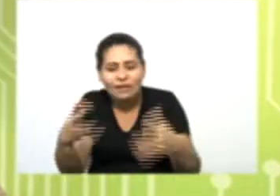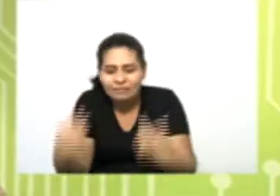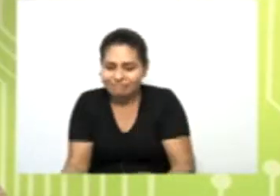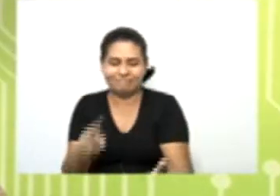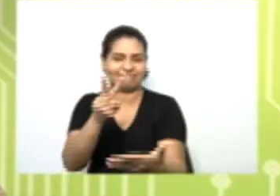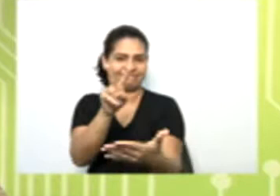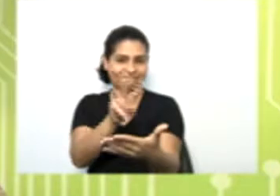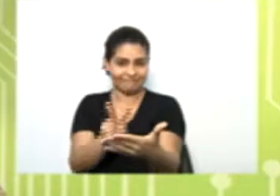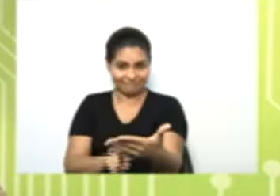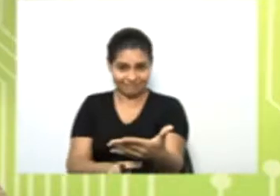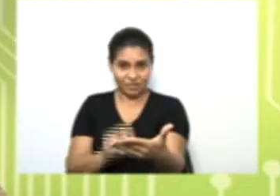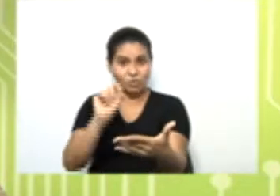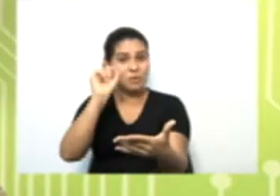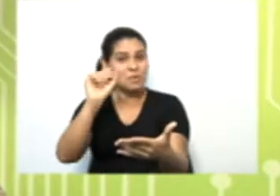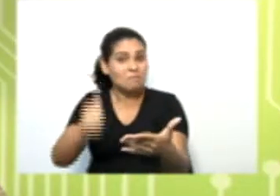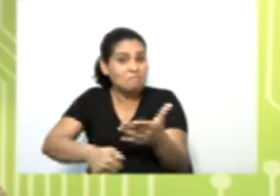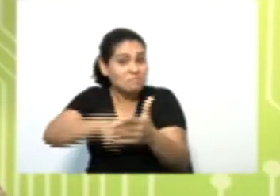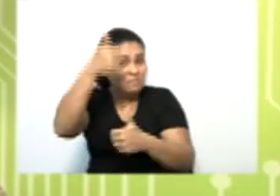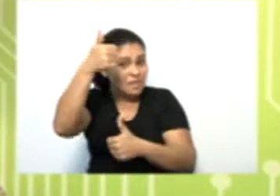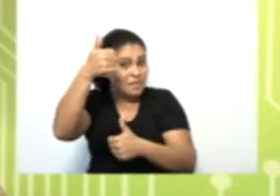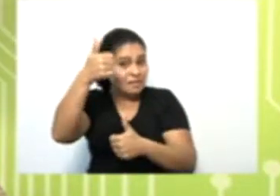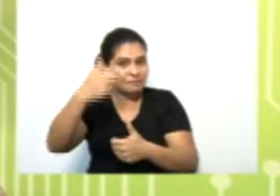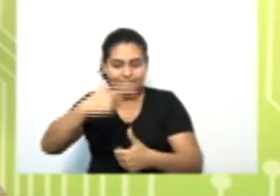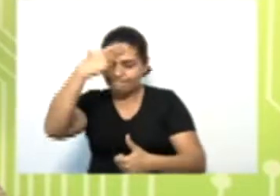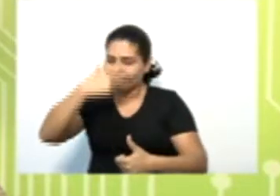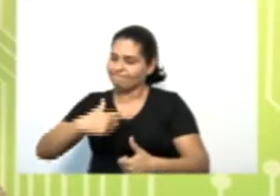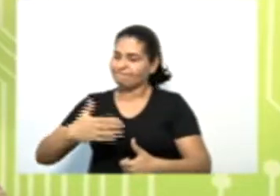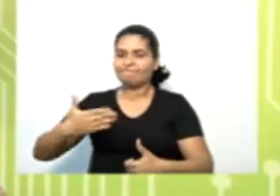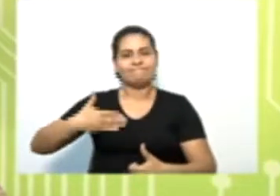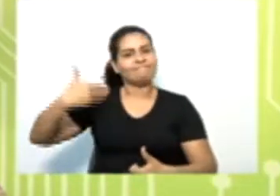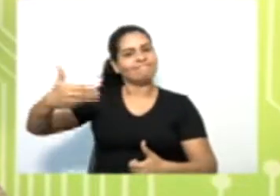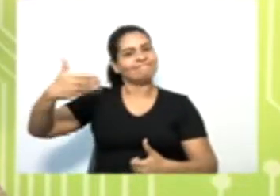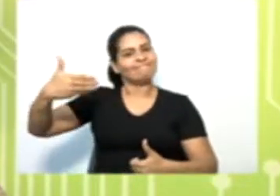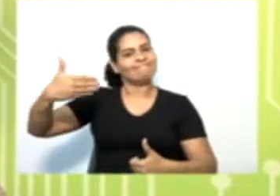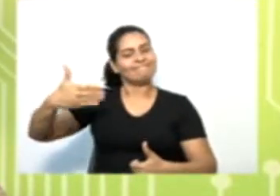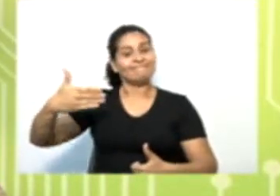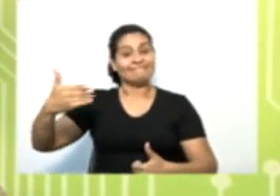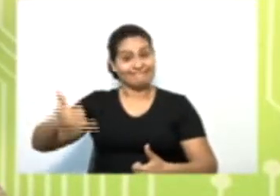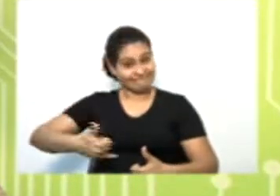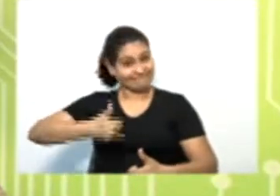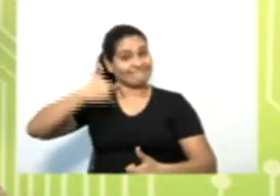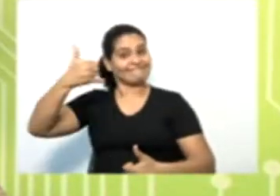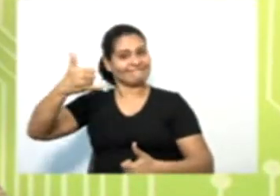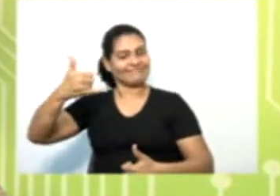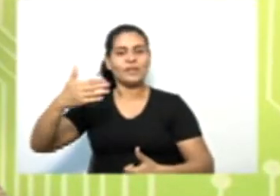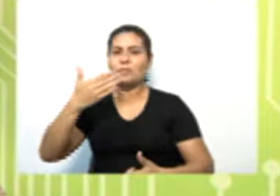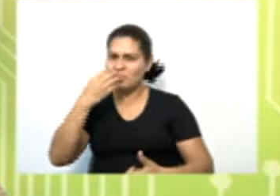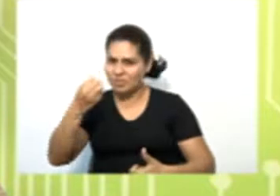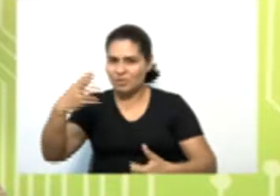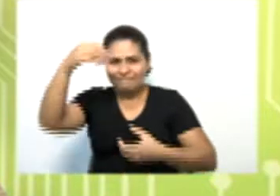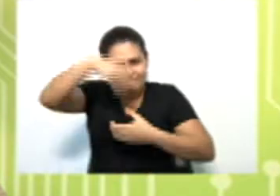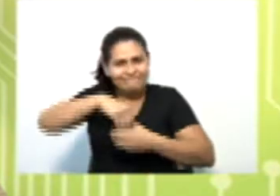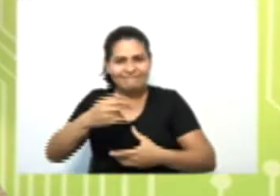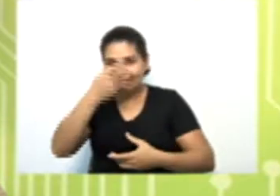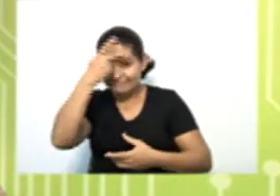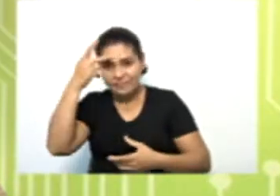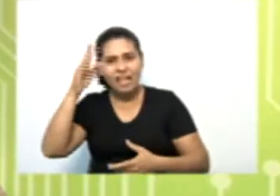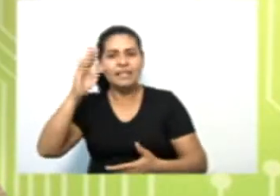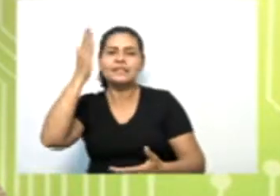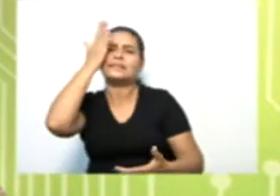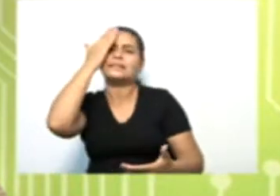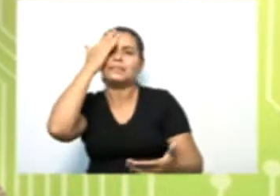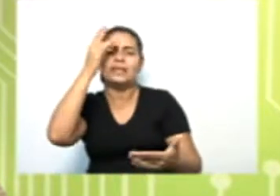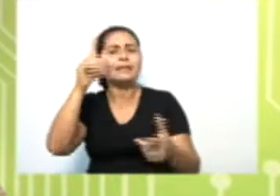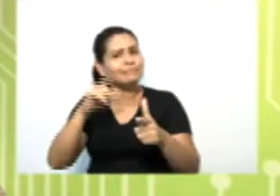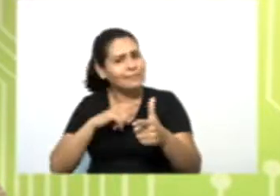ler. Então, uma das atitudes para se ter uma autoestima elevada, para você trabalhar o seu eu com você mesmo, o seu intrapessoal, é entender que